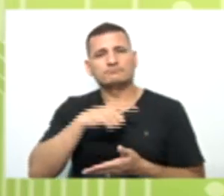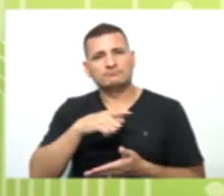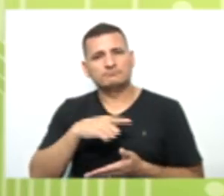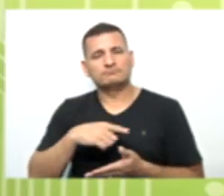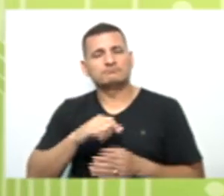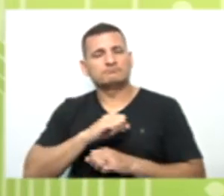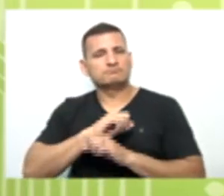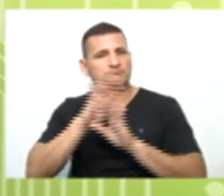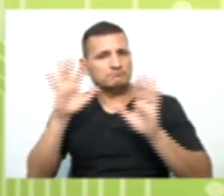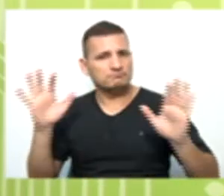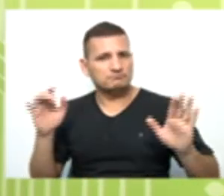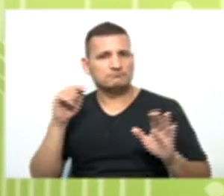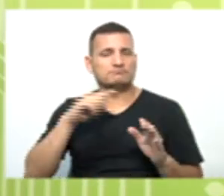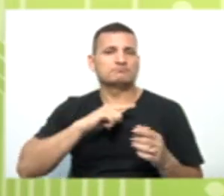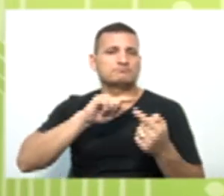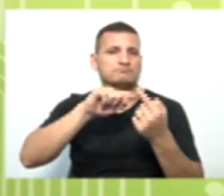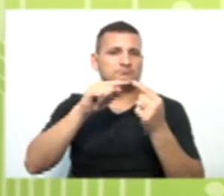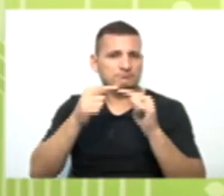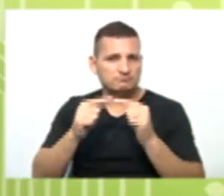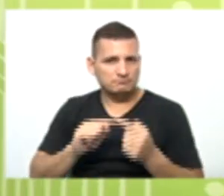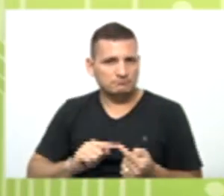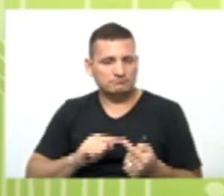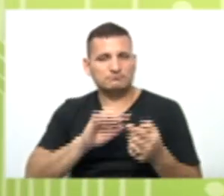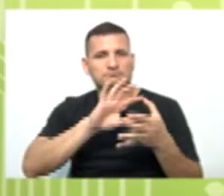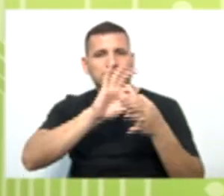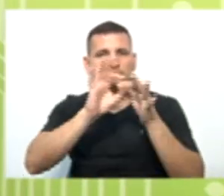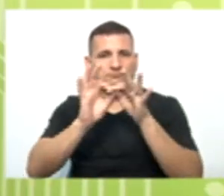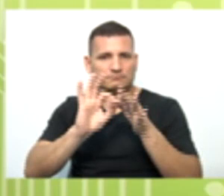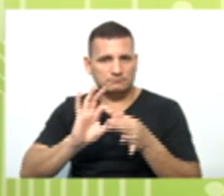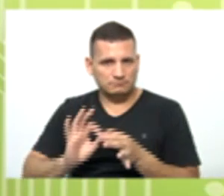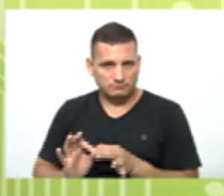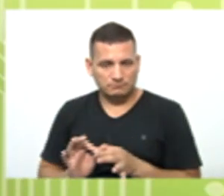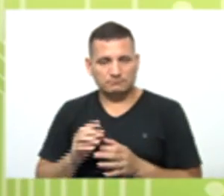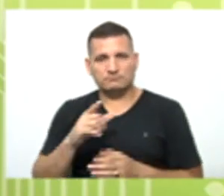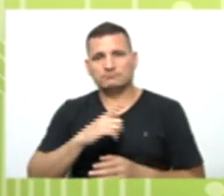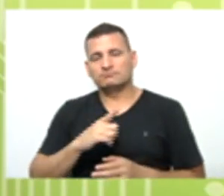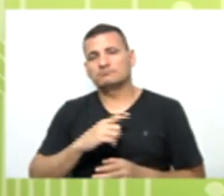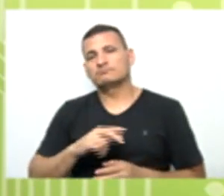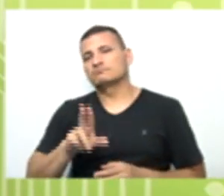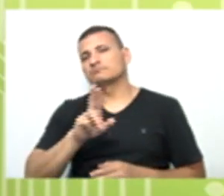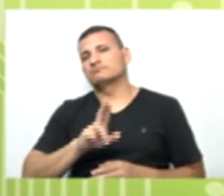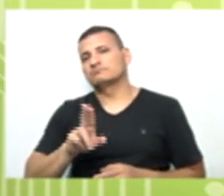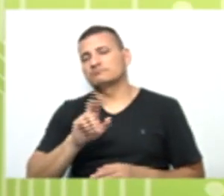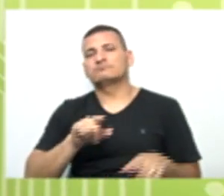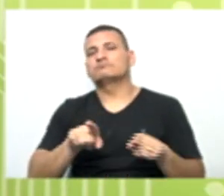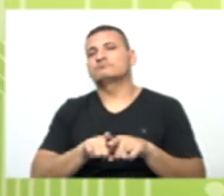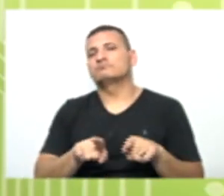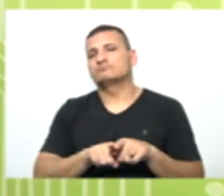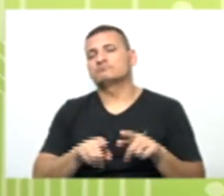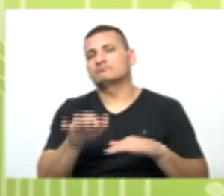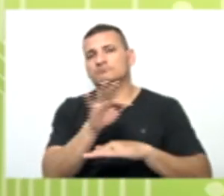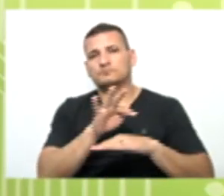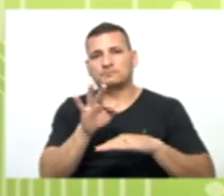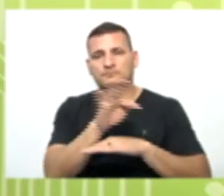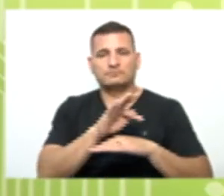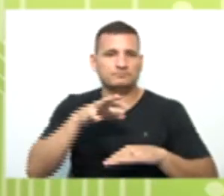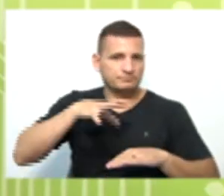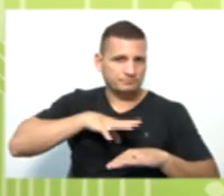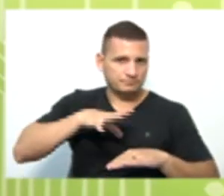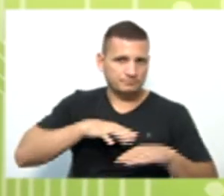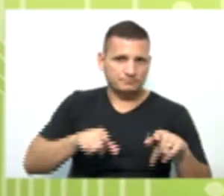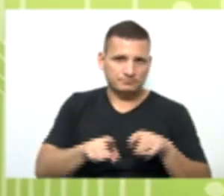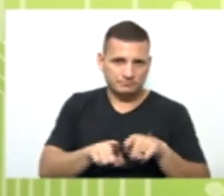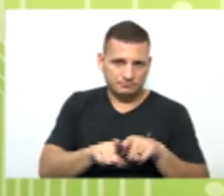clareza, concisão, tem a aplicação da norma culta da língua portuguesa e traz também as